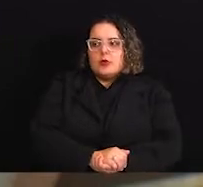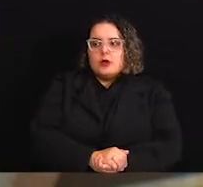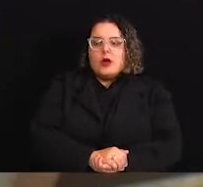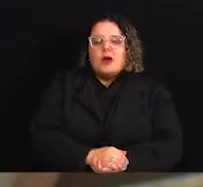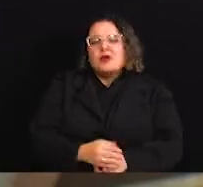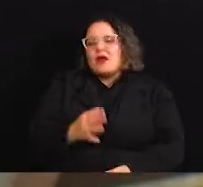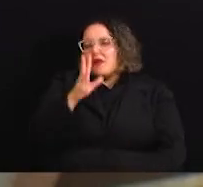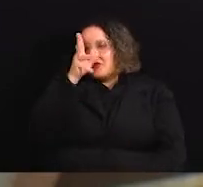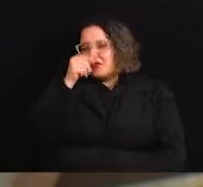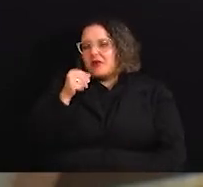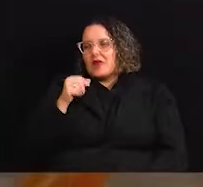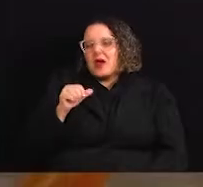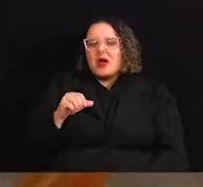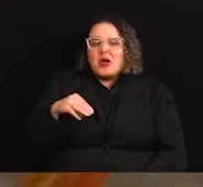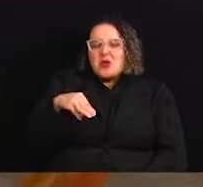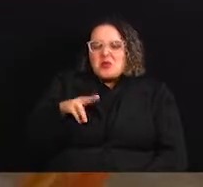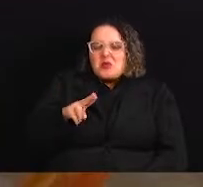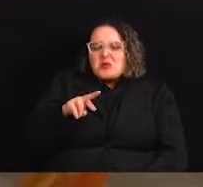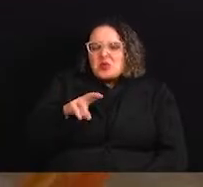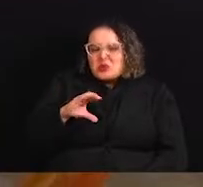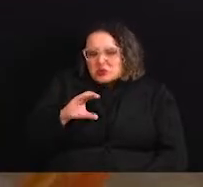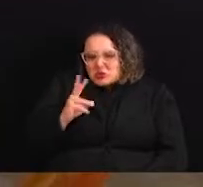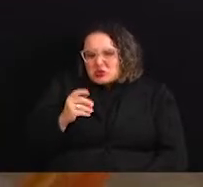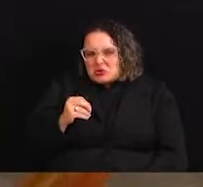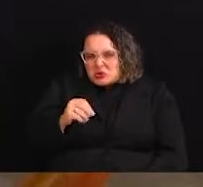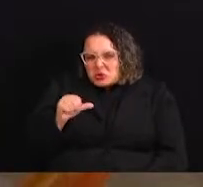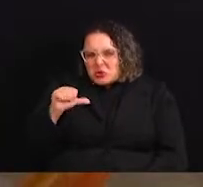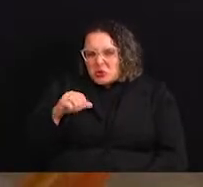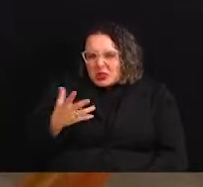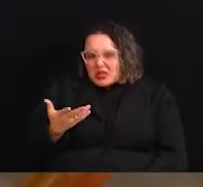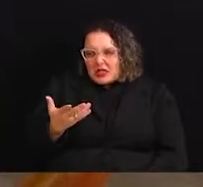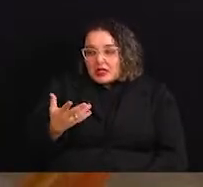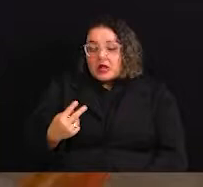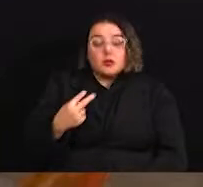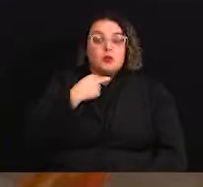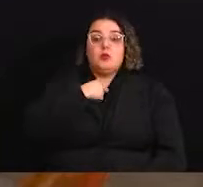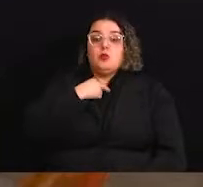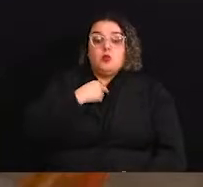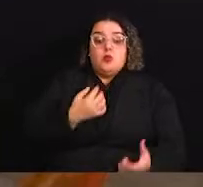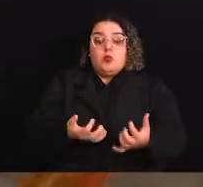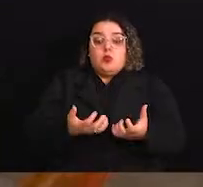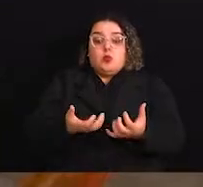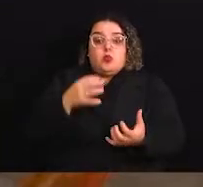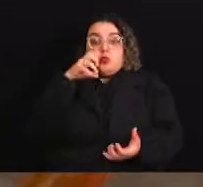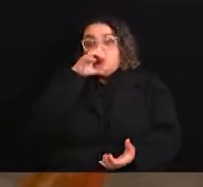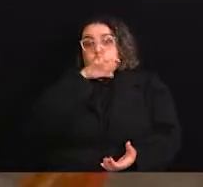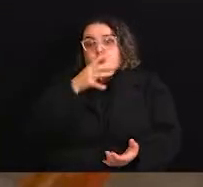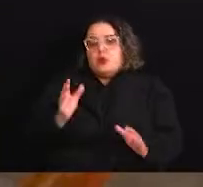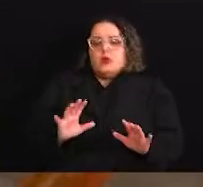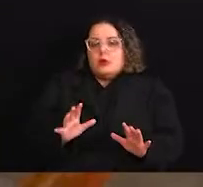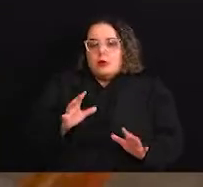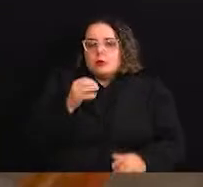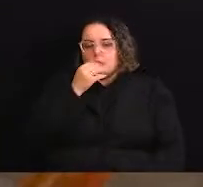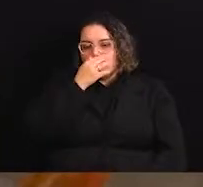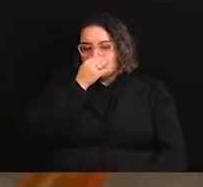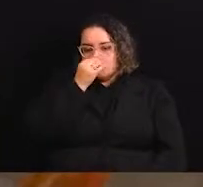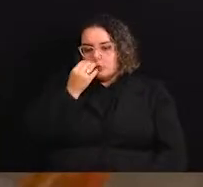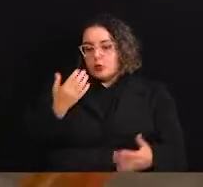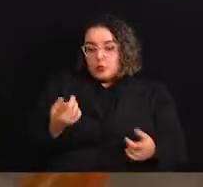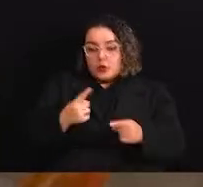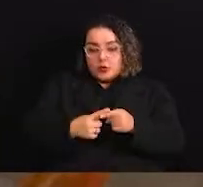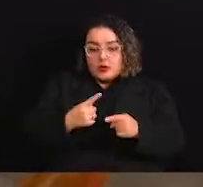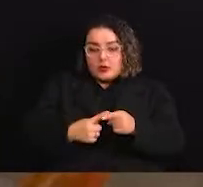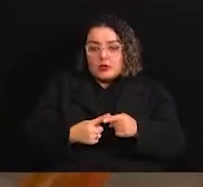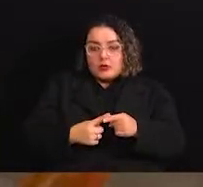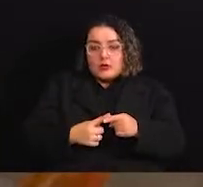ficar murcho, ele não vai ficar crocante. E também ele não pode estar muito quente na panela. Porque se ele estiver muito quente, ele vai